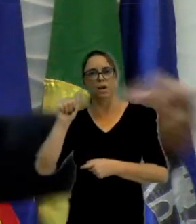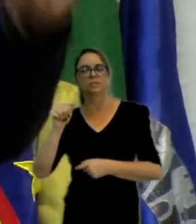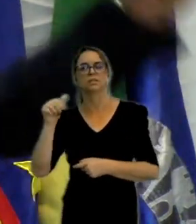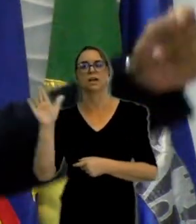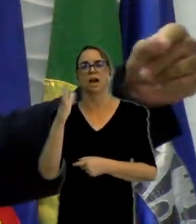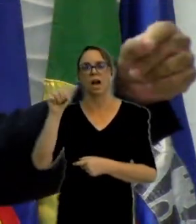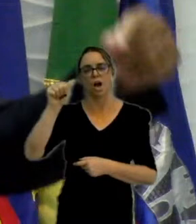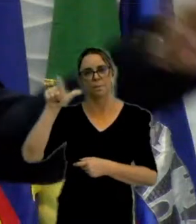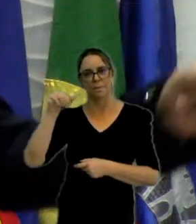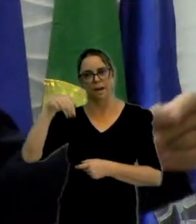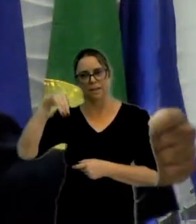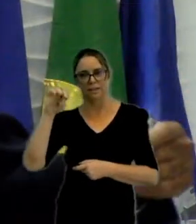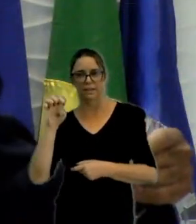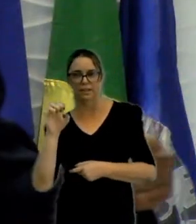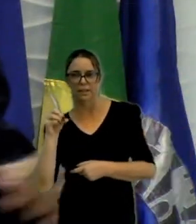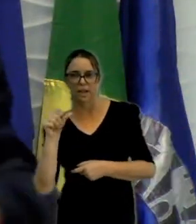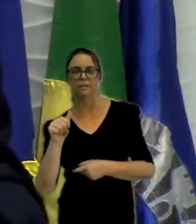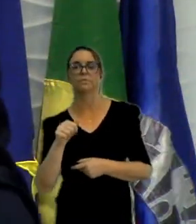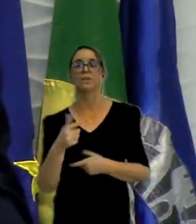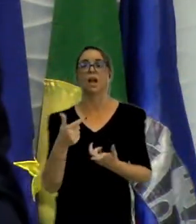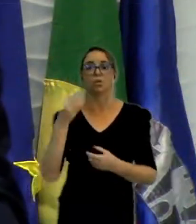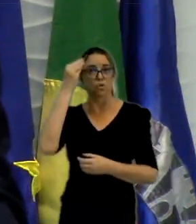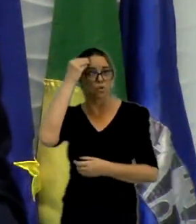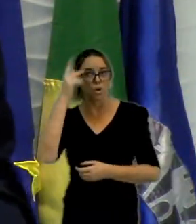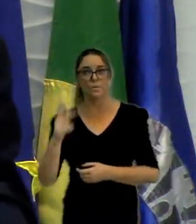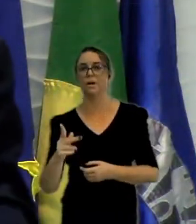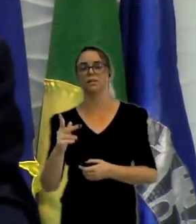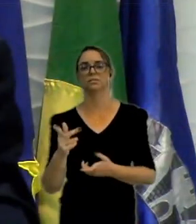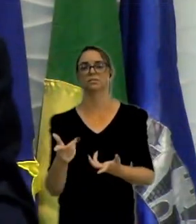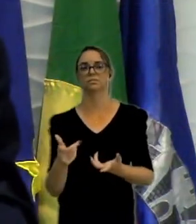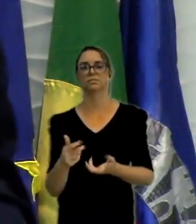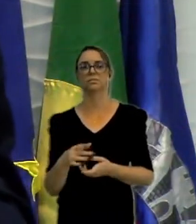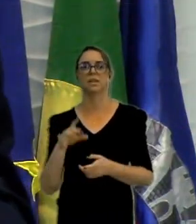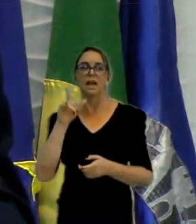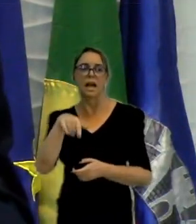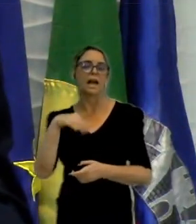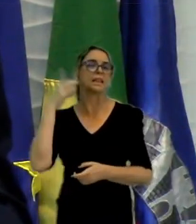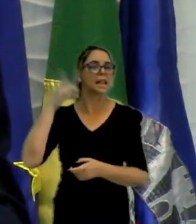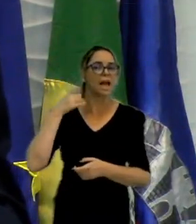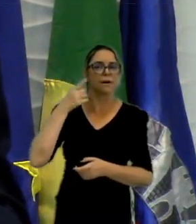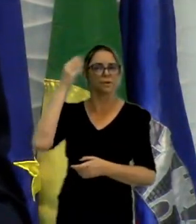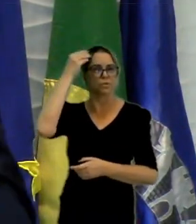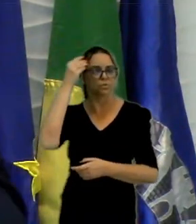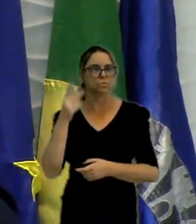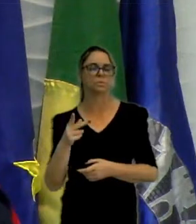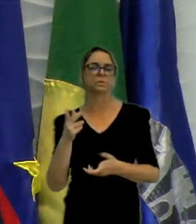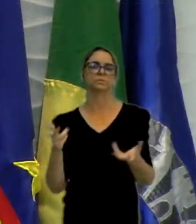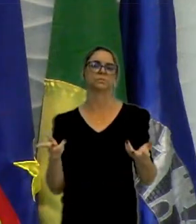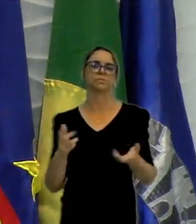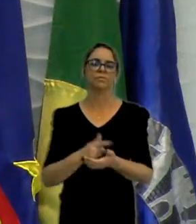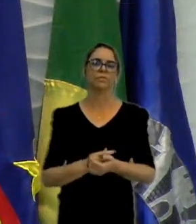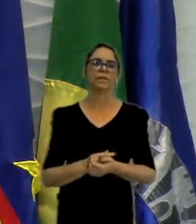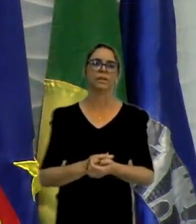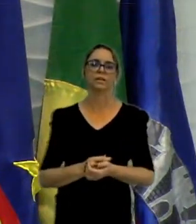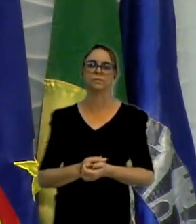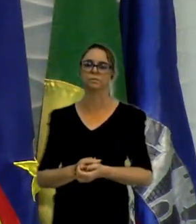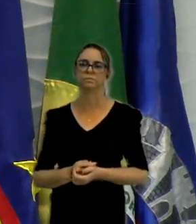encarrego todo o peso e toda a culpa da falta de água à deputada Débora Almeida. E tem com